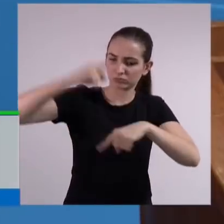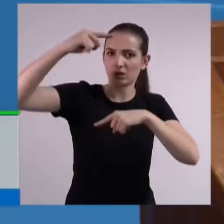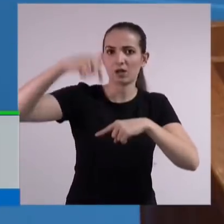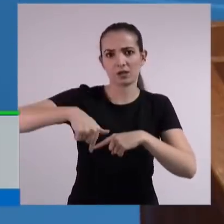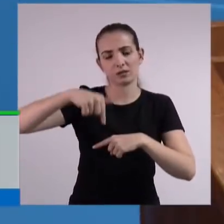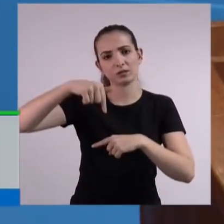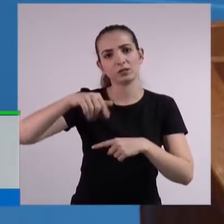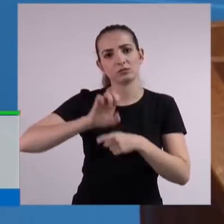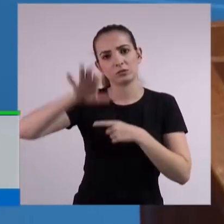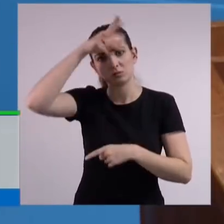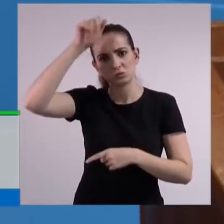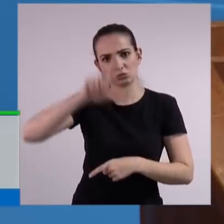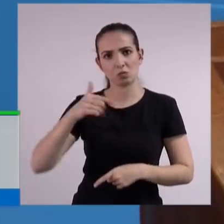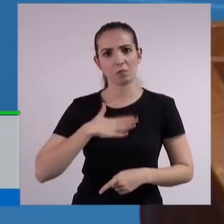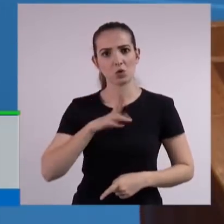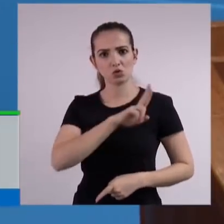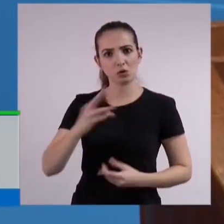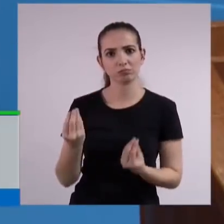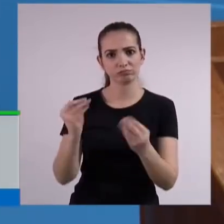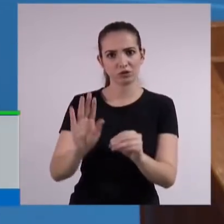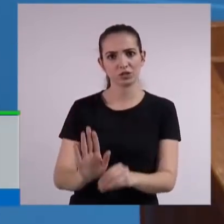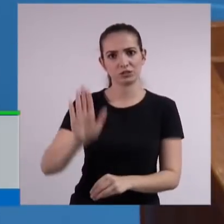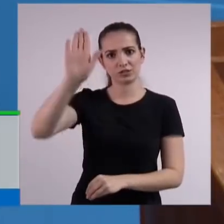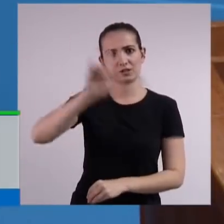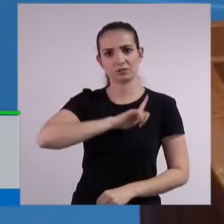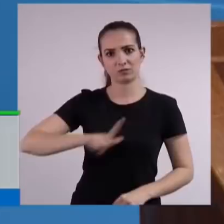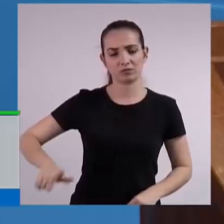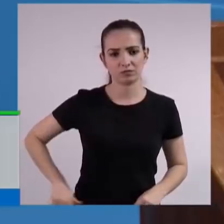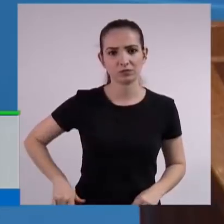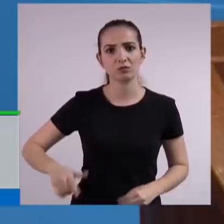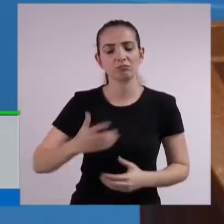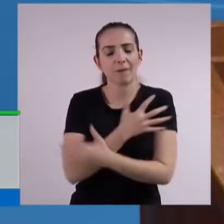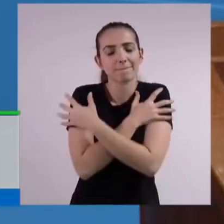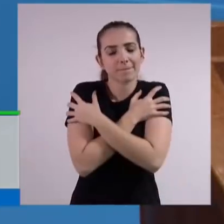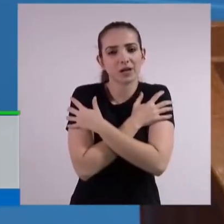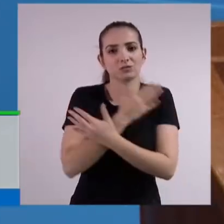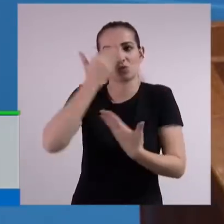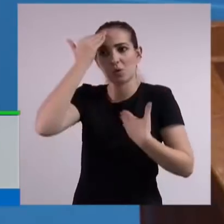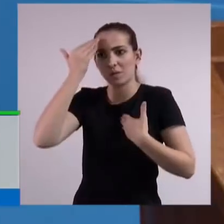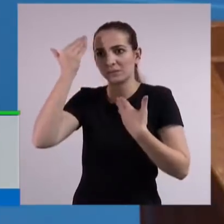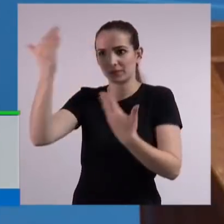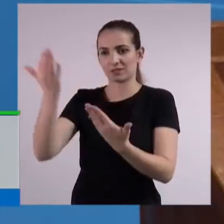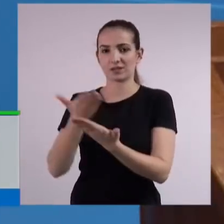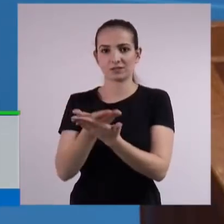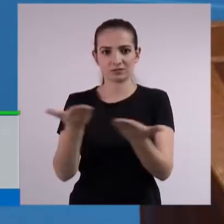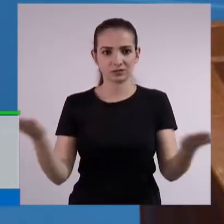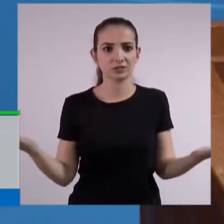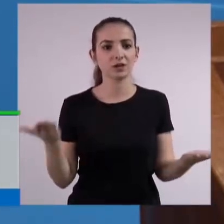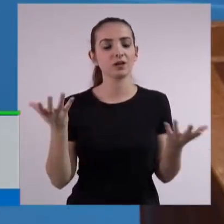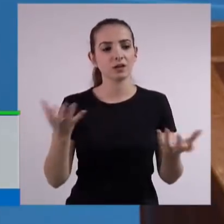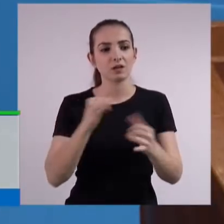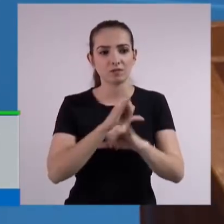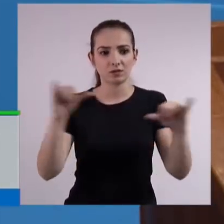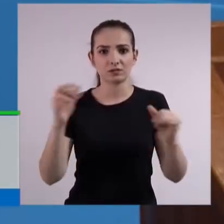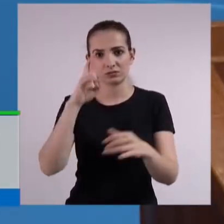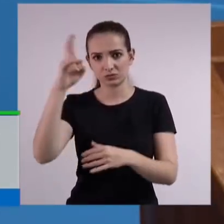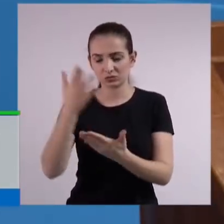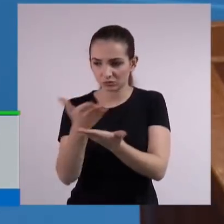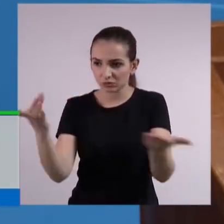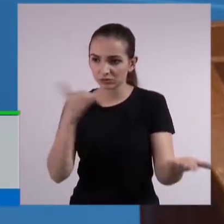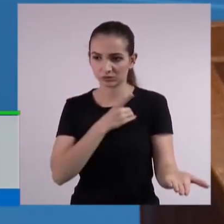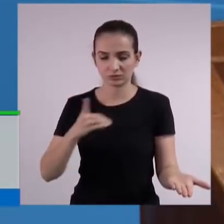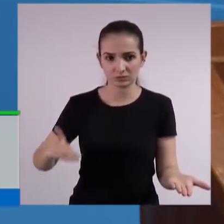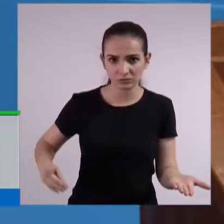candidato a governador. Um grande abraço, muito obrigado. Não, e quero dizer aqui aos senhores deputados,